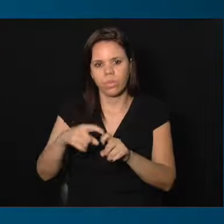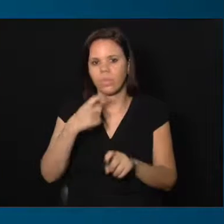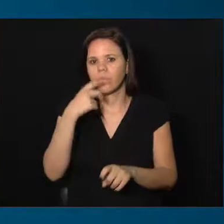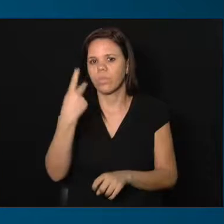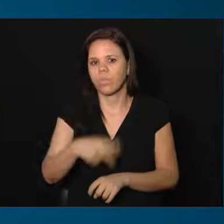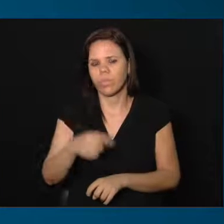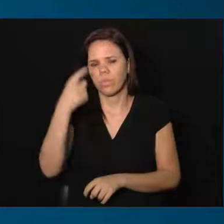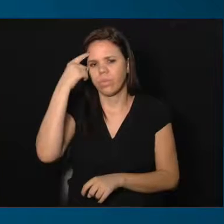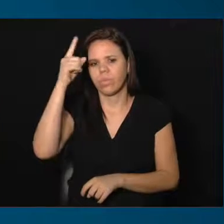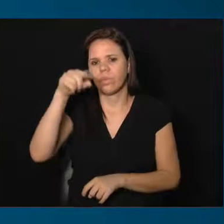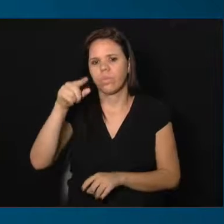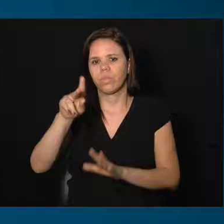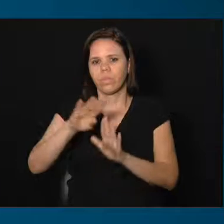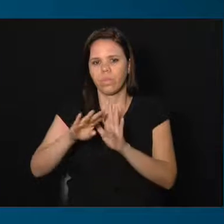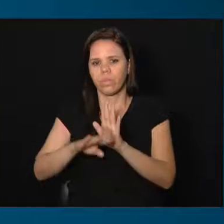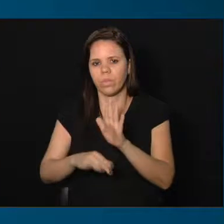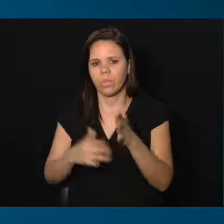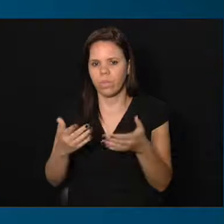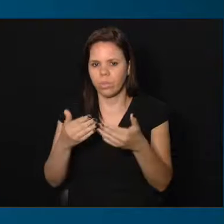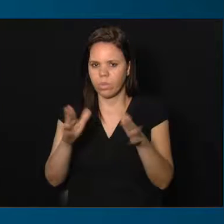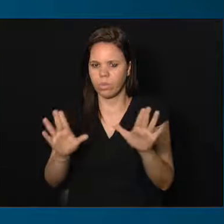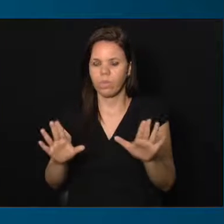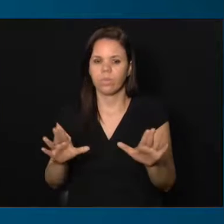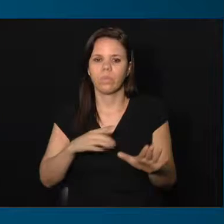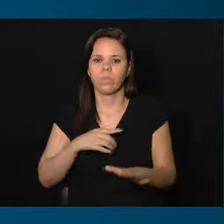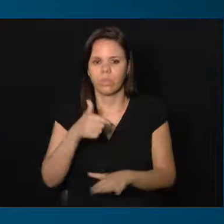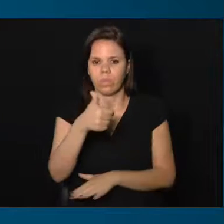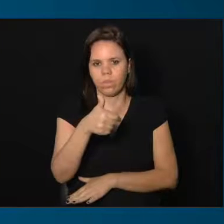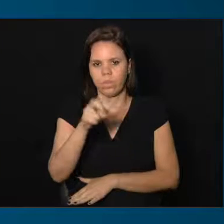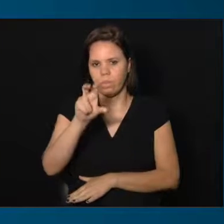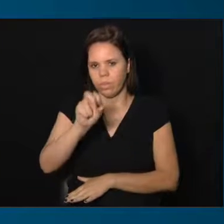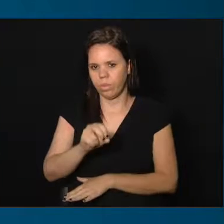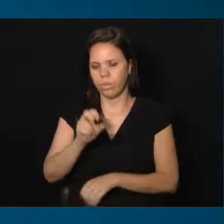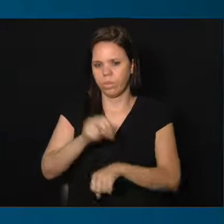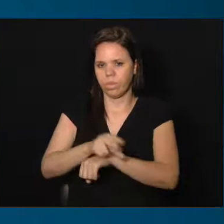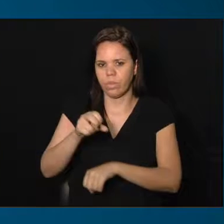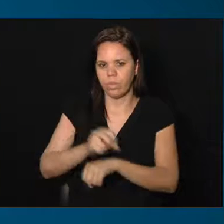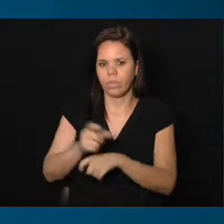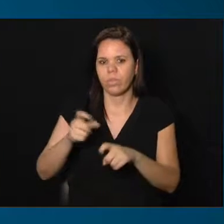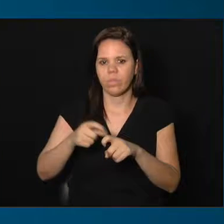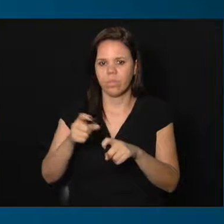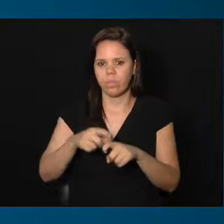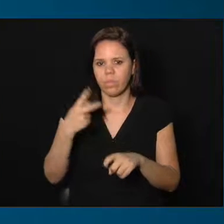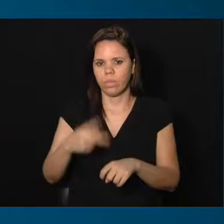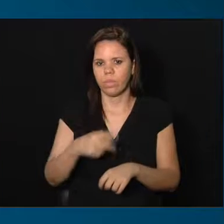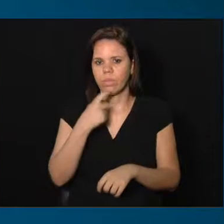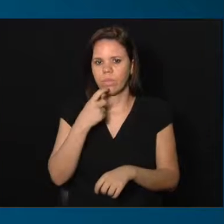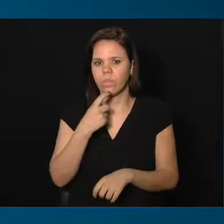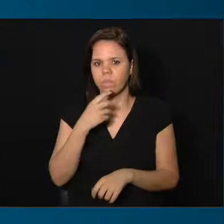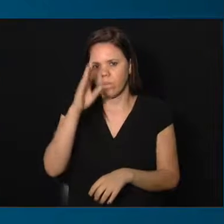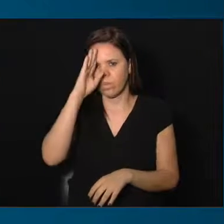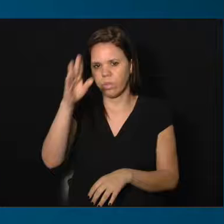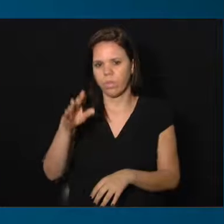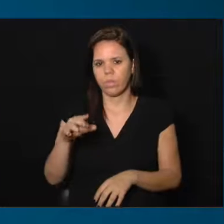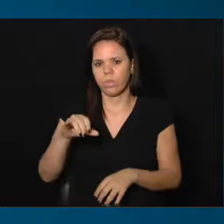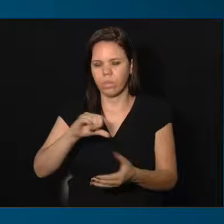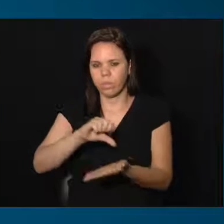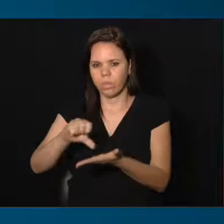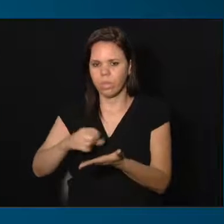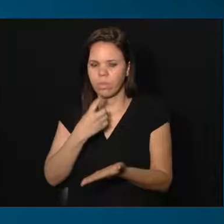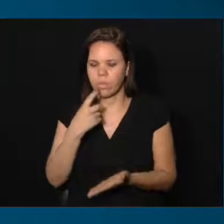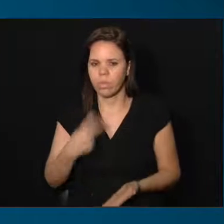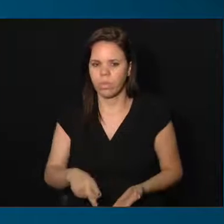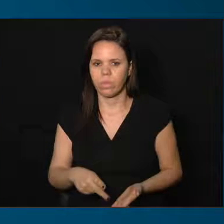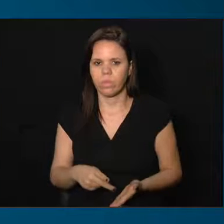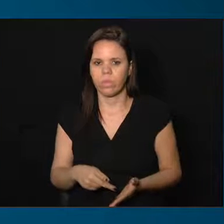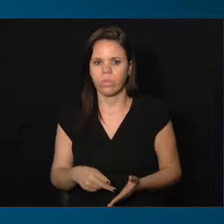A ideia do programa é disponibilizar 120 vagas para o trabalho dos médicos, preferencialmente no município de Campinas,